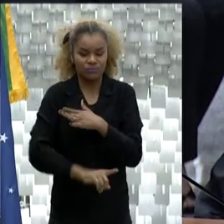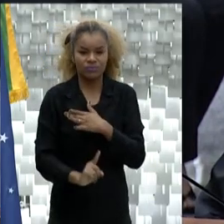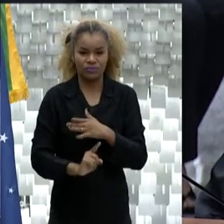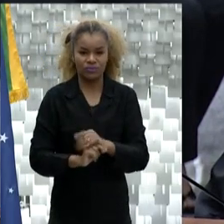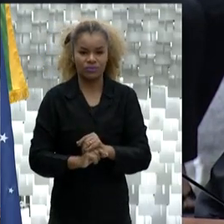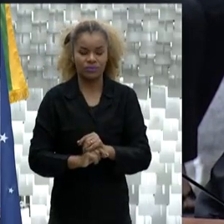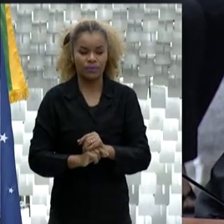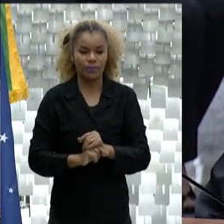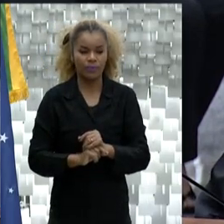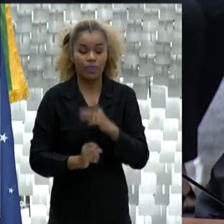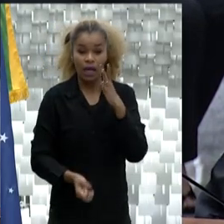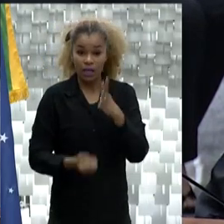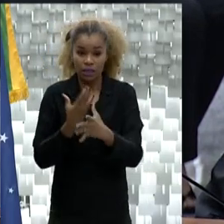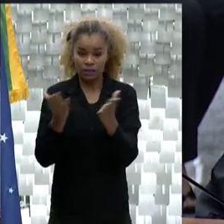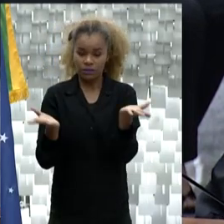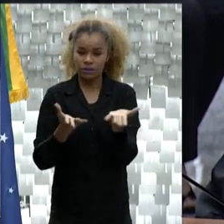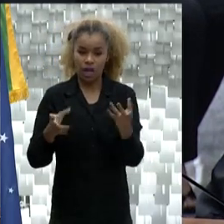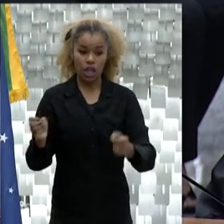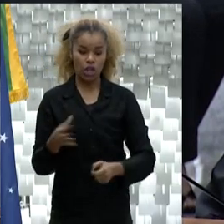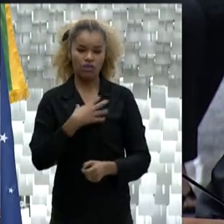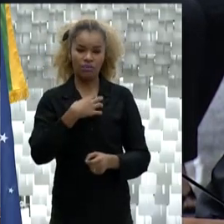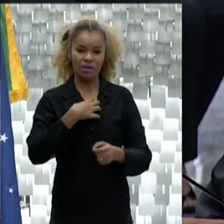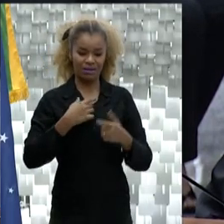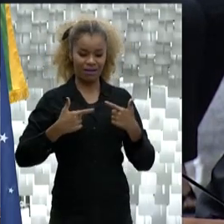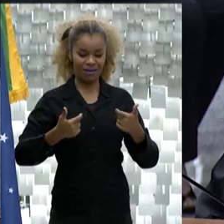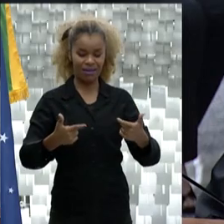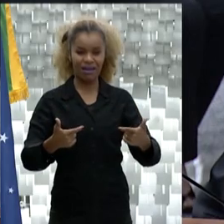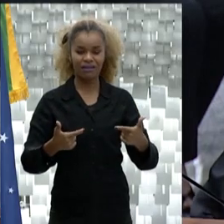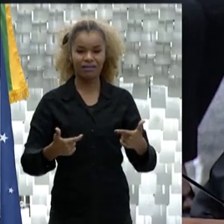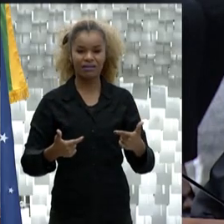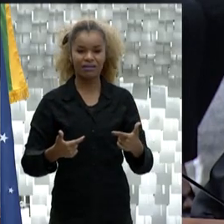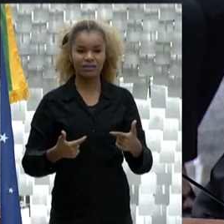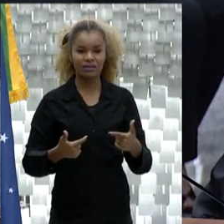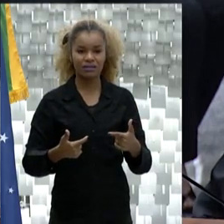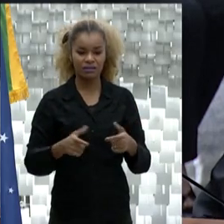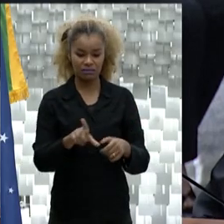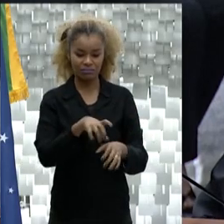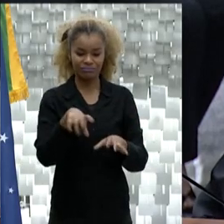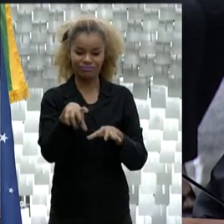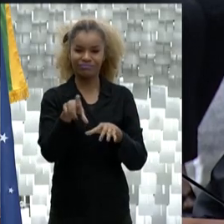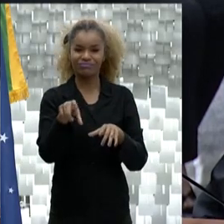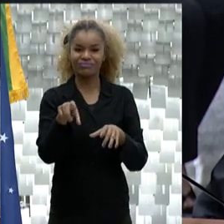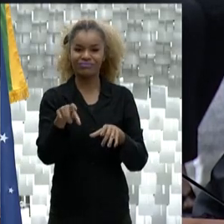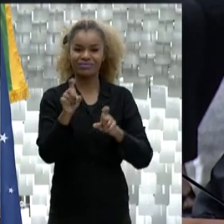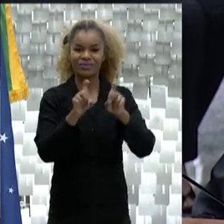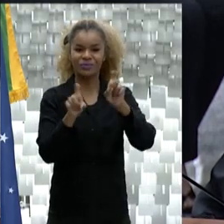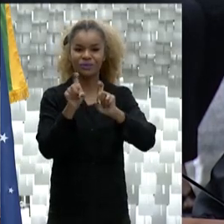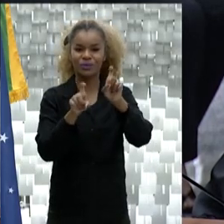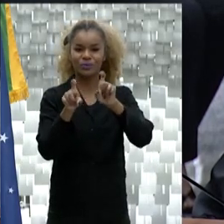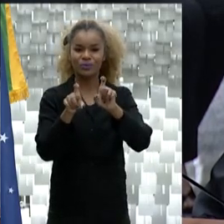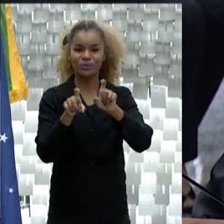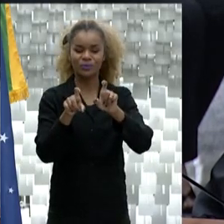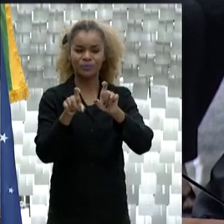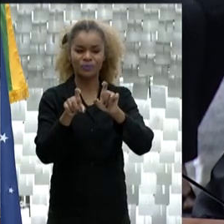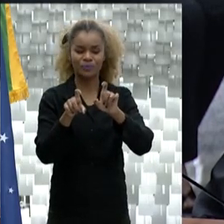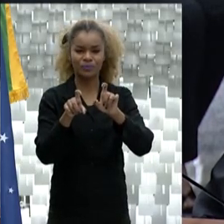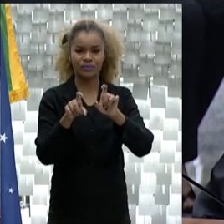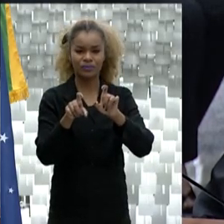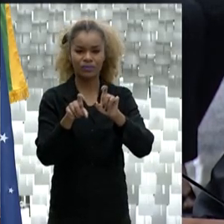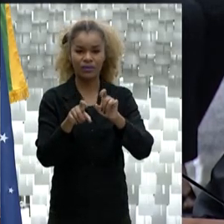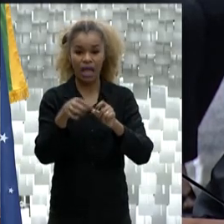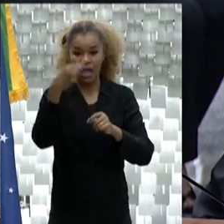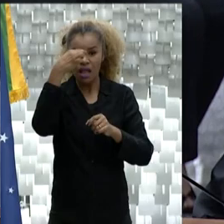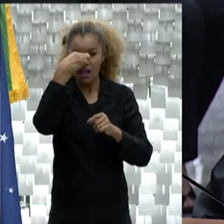Surge um novo meio de fazer guerra, o clique do computador. O crime